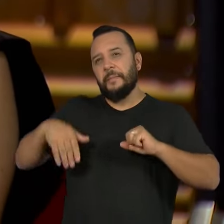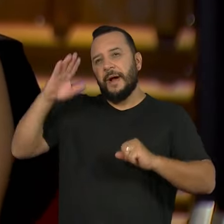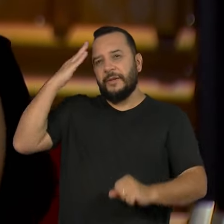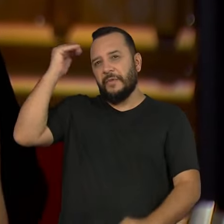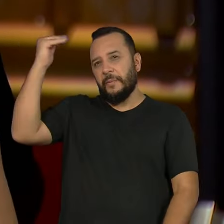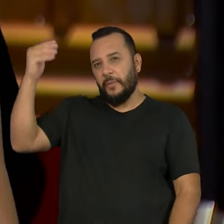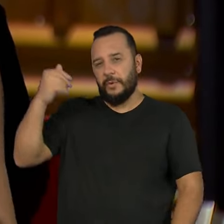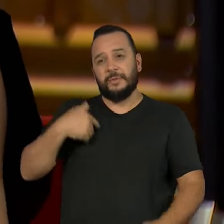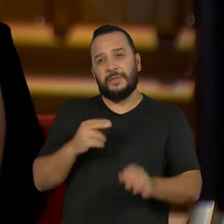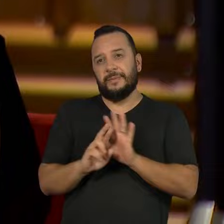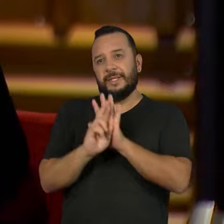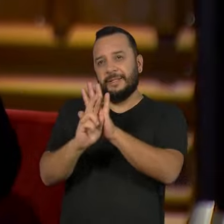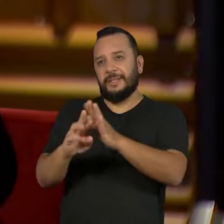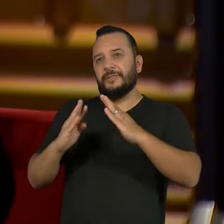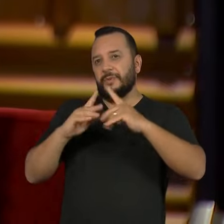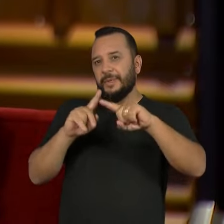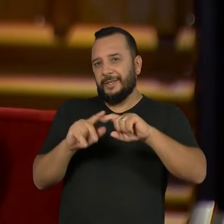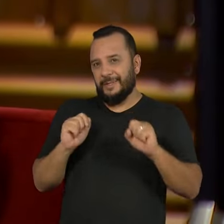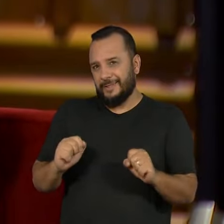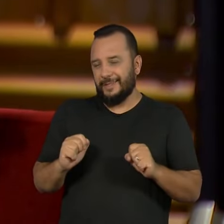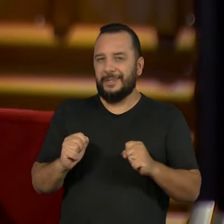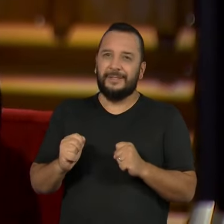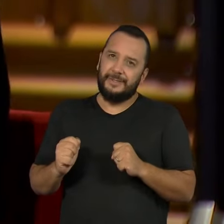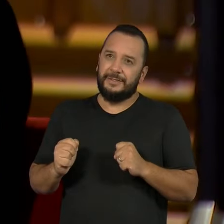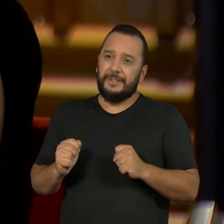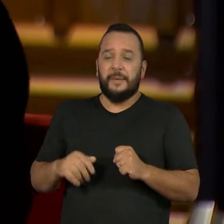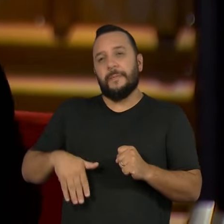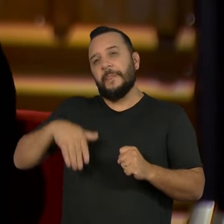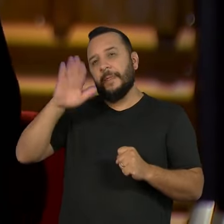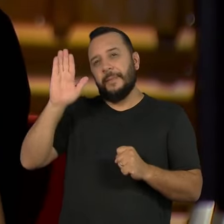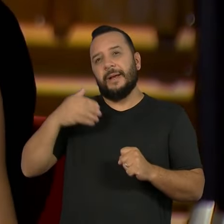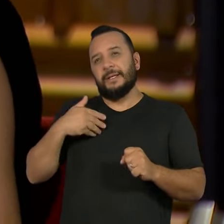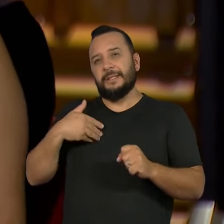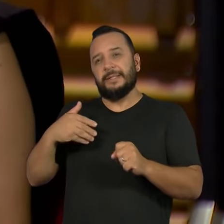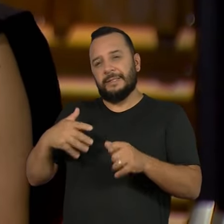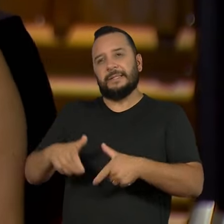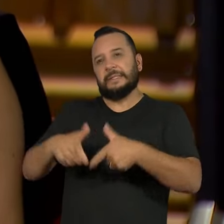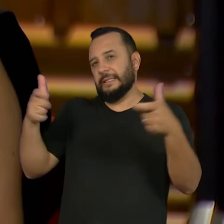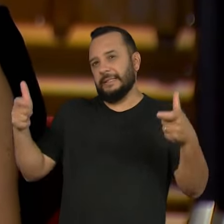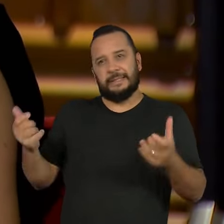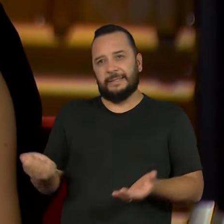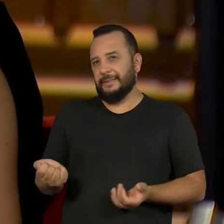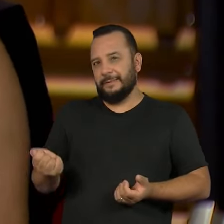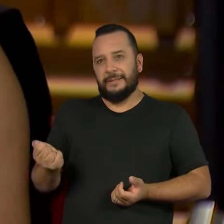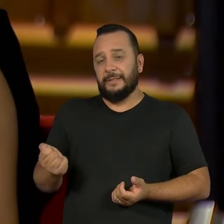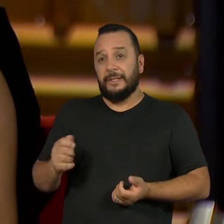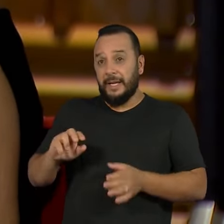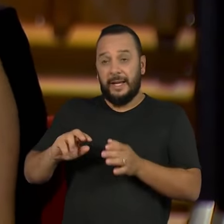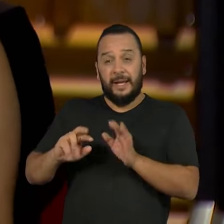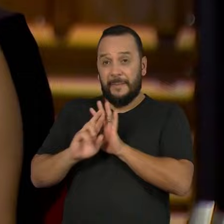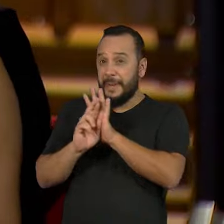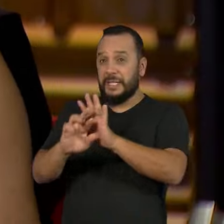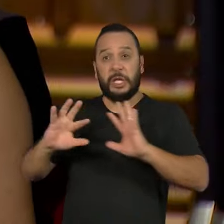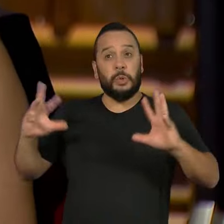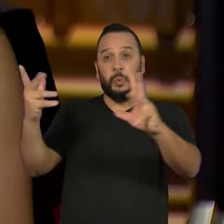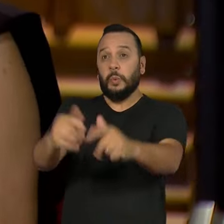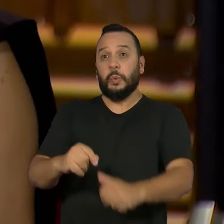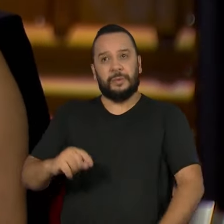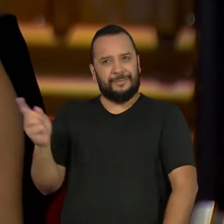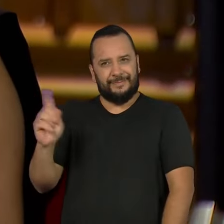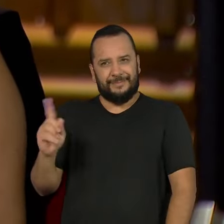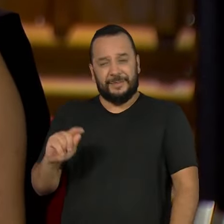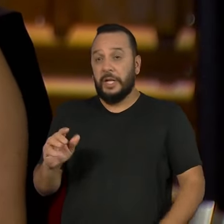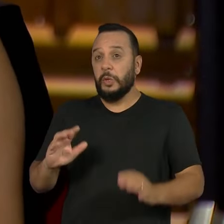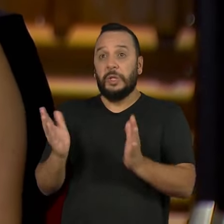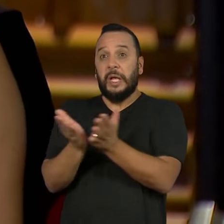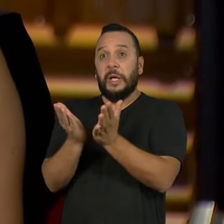o representante de uma igreja mais estruturada ele necessariamente representa todo campo um ele representa todo o